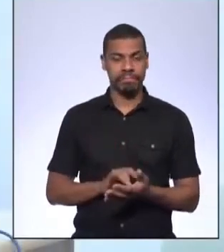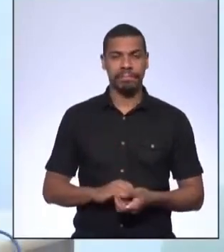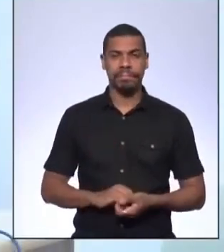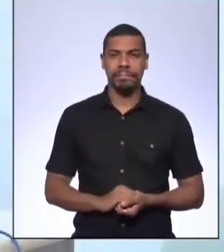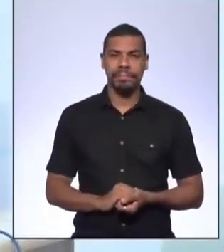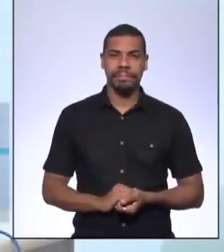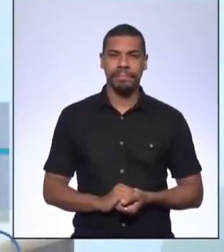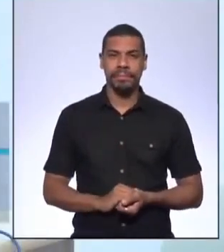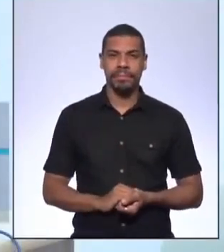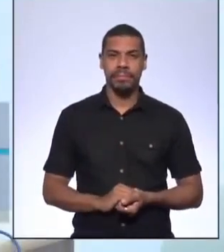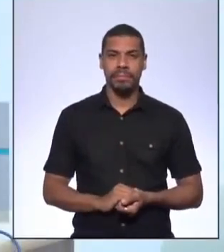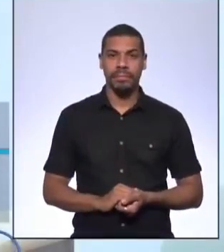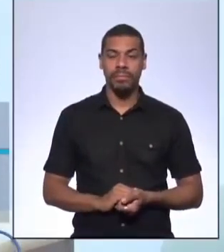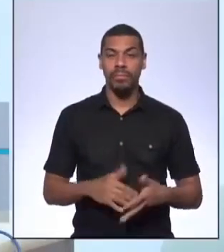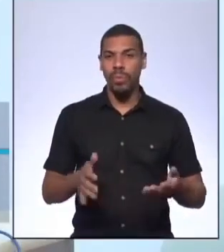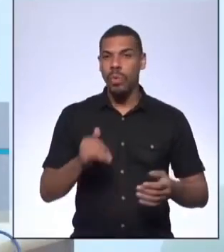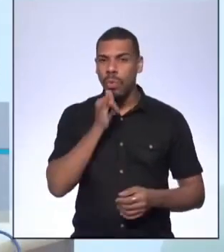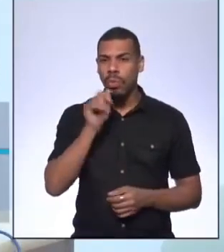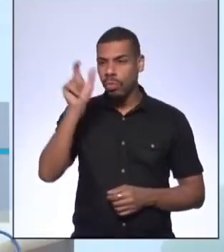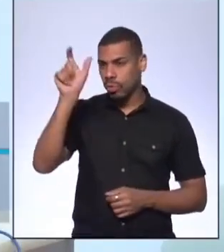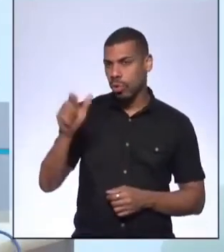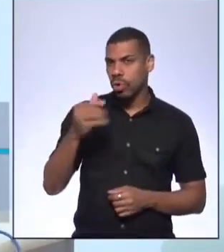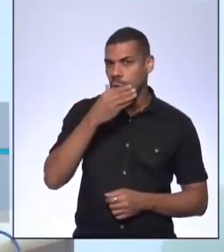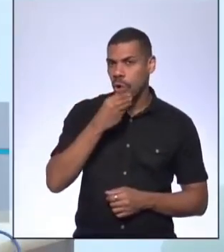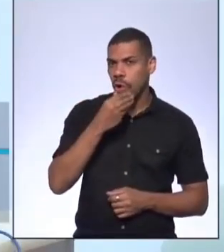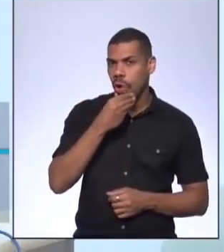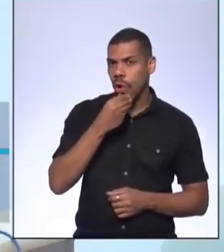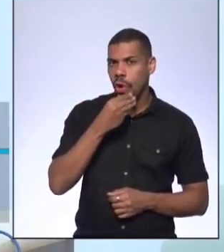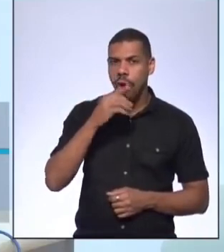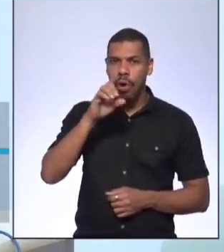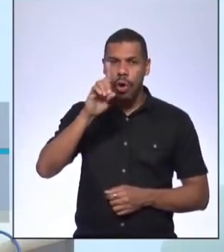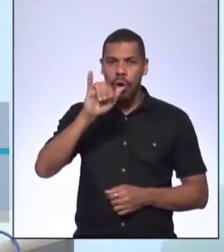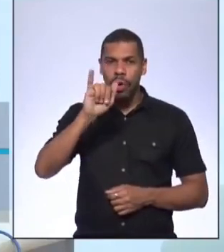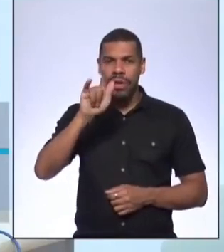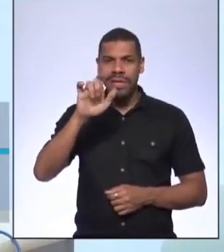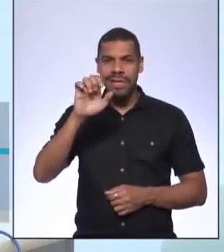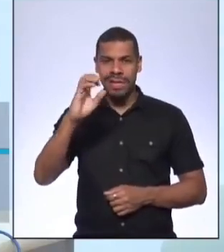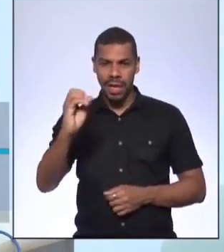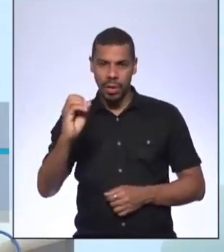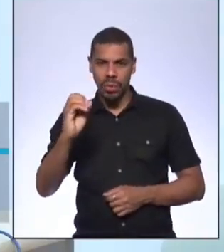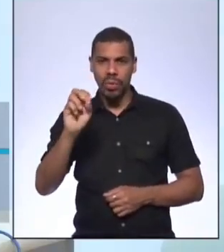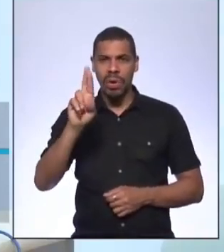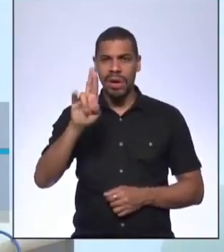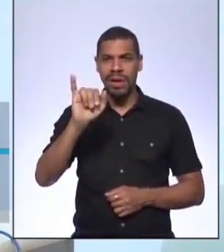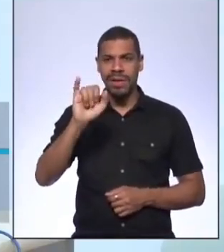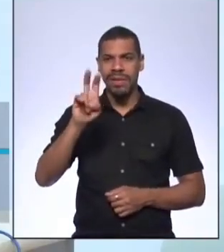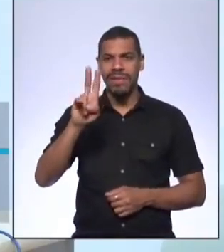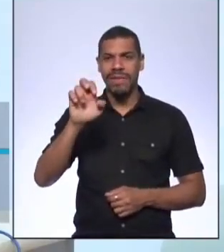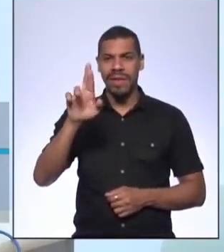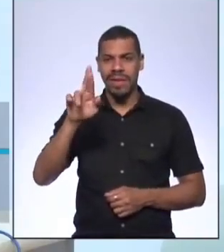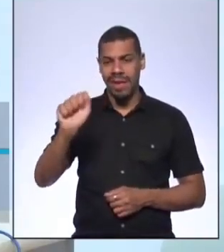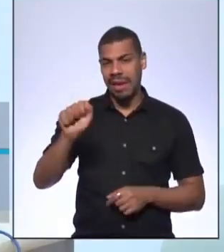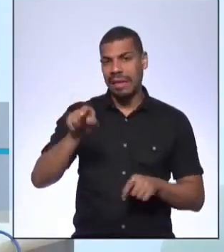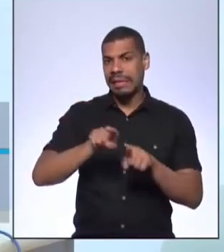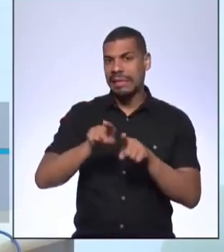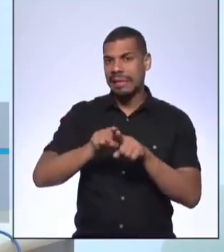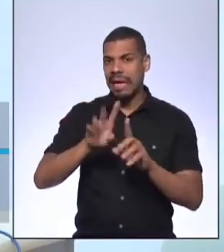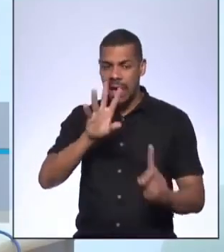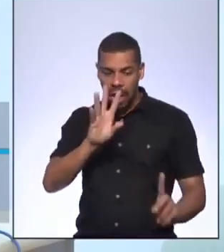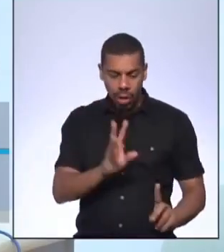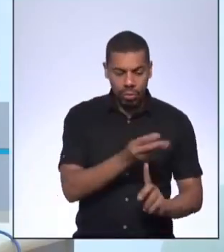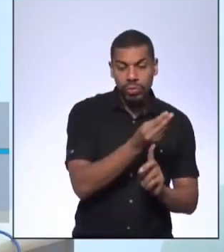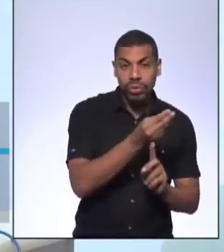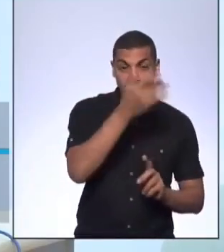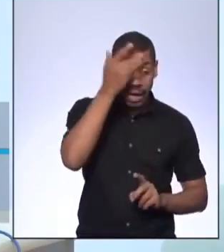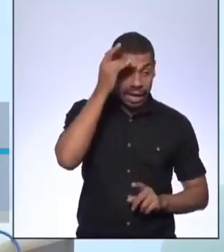tá? Então, quando o Diego Rivera faz a obra em grande formato, justamente ele quer fazer com que o mexicano